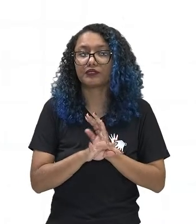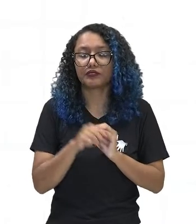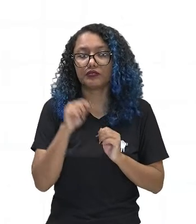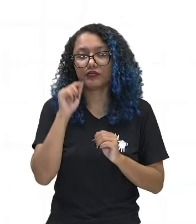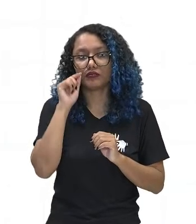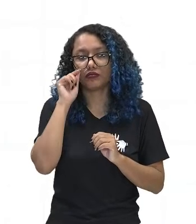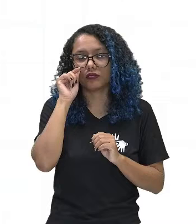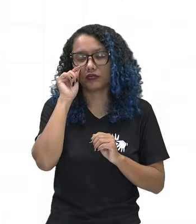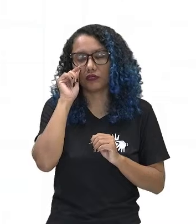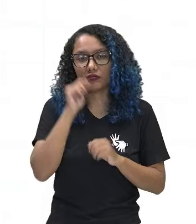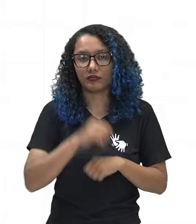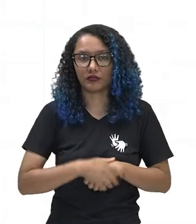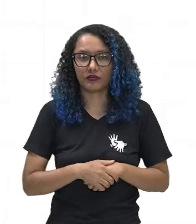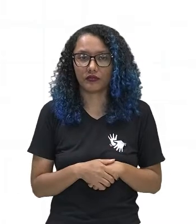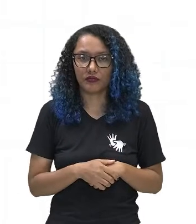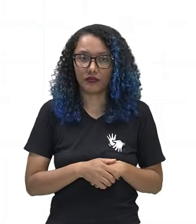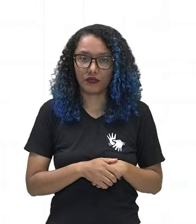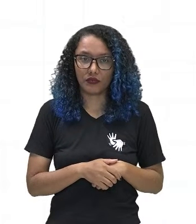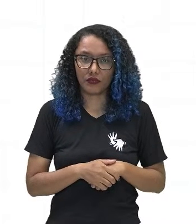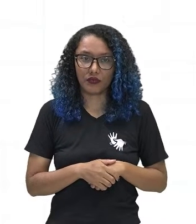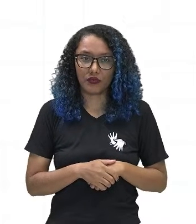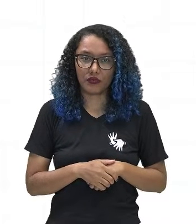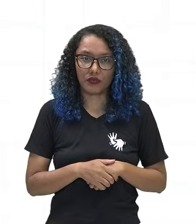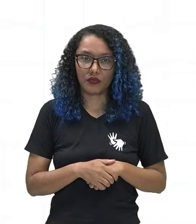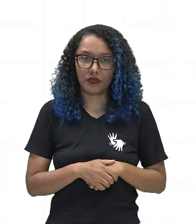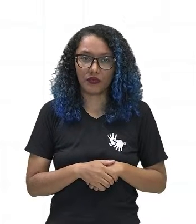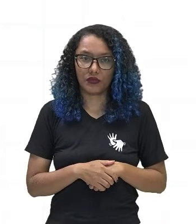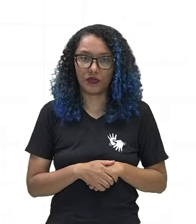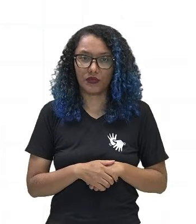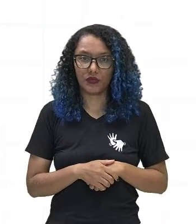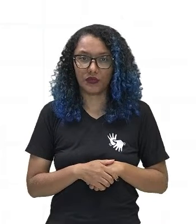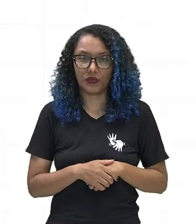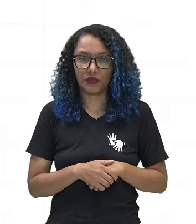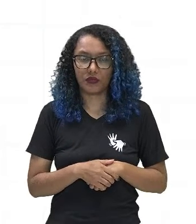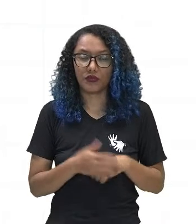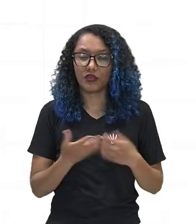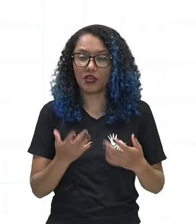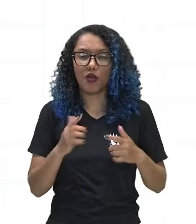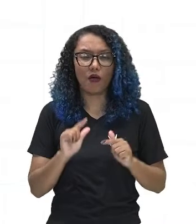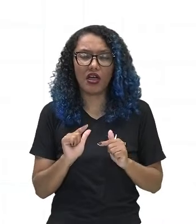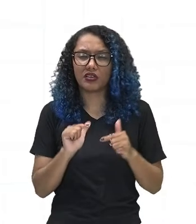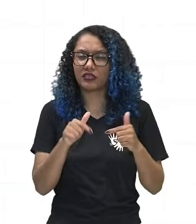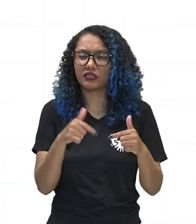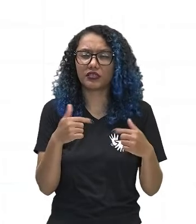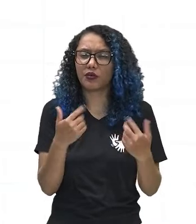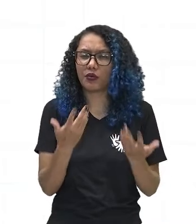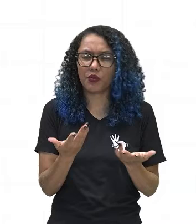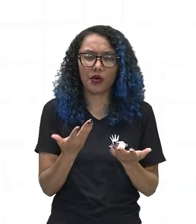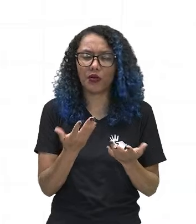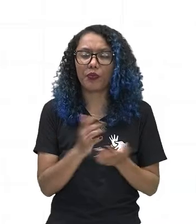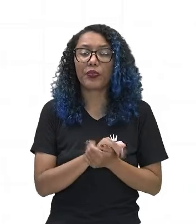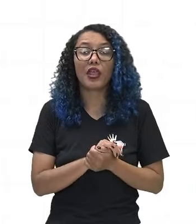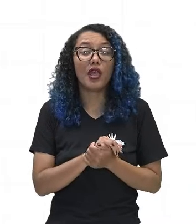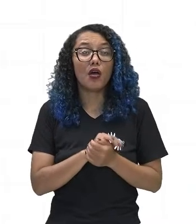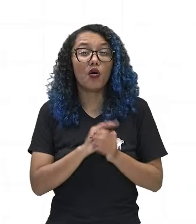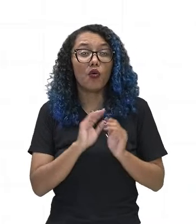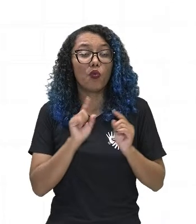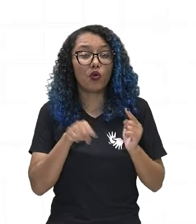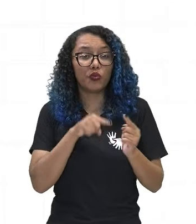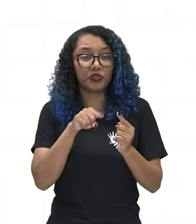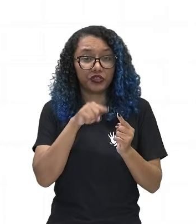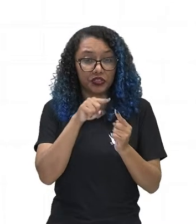ela abrange ações que tem como objetivo atrair seguidores